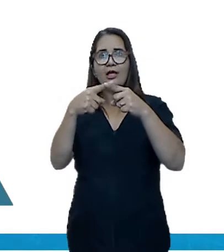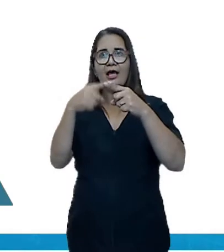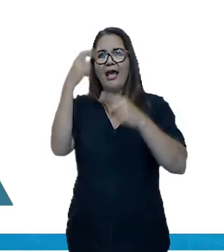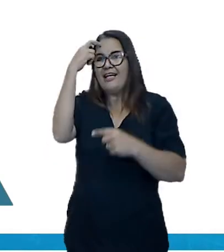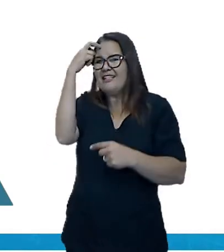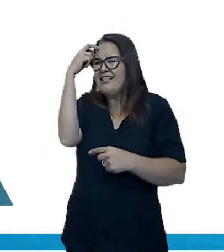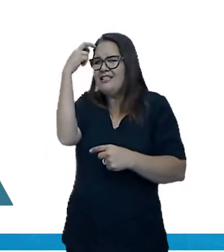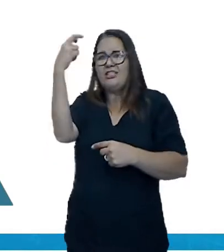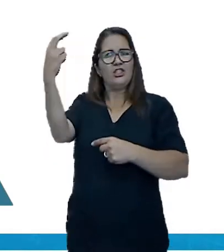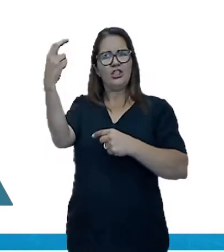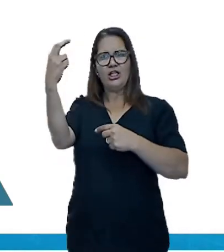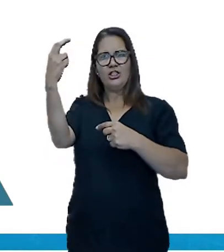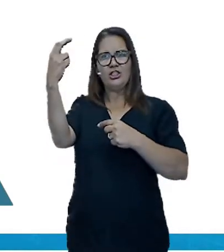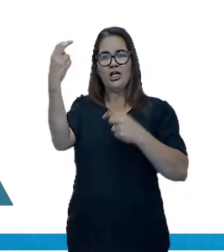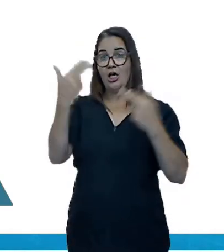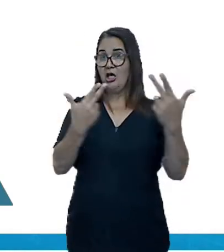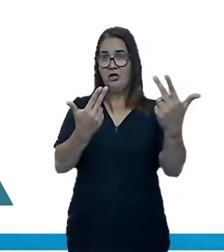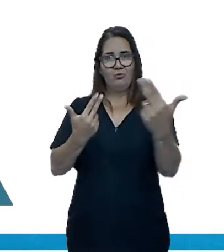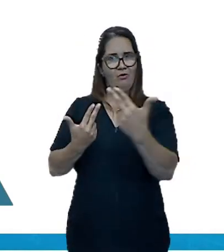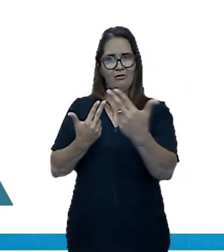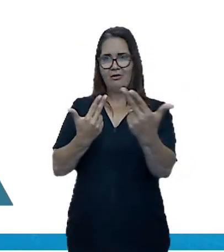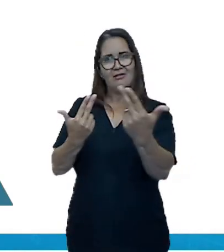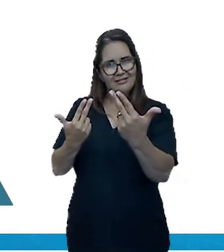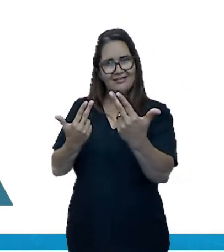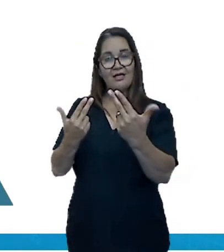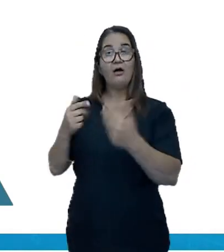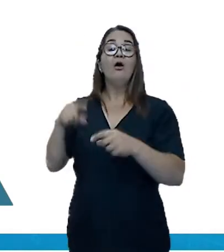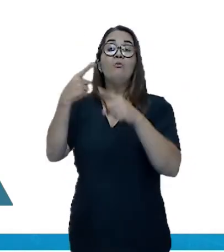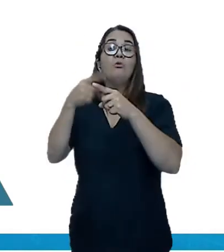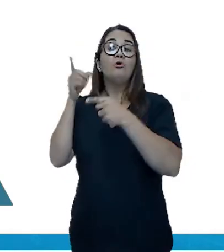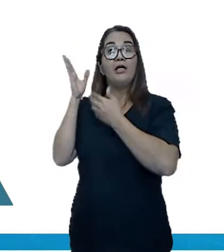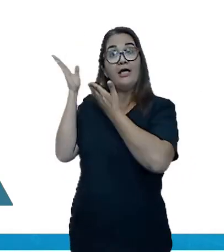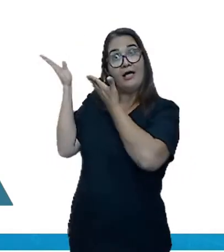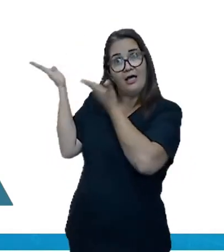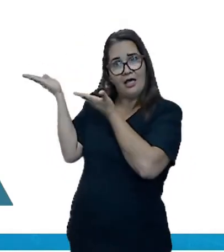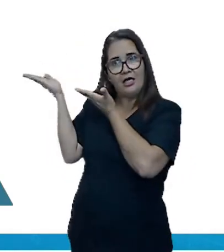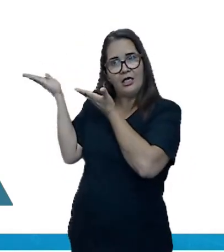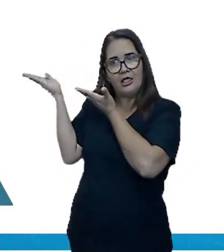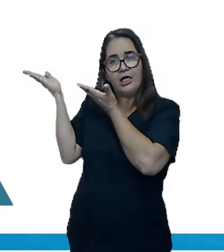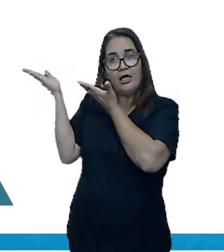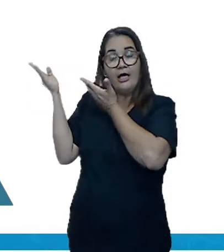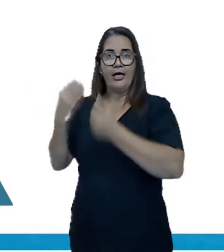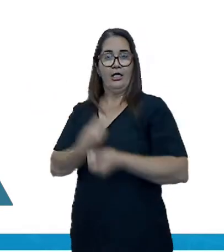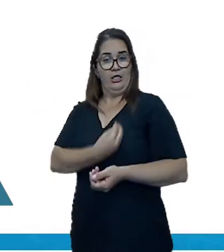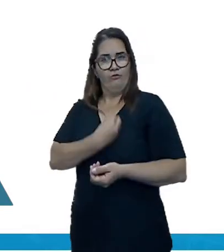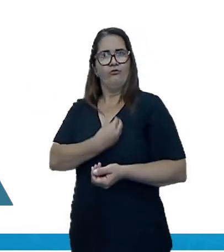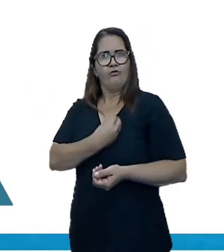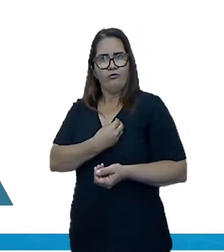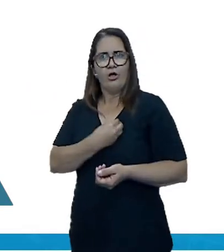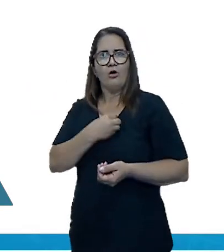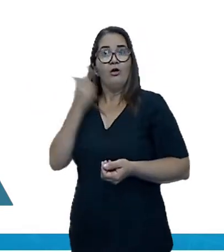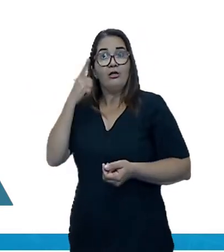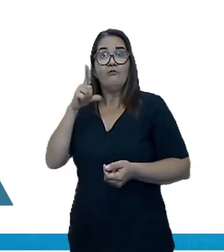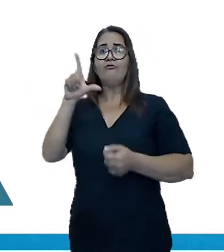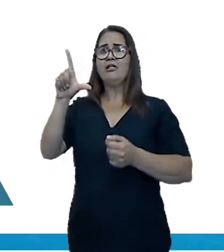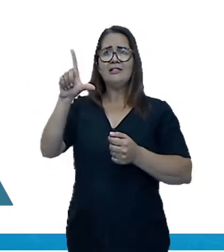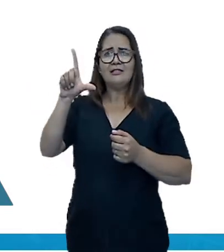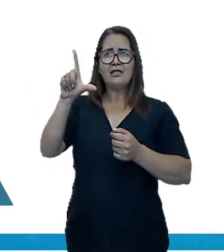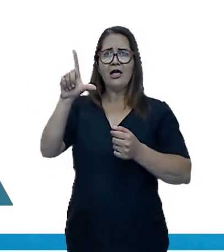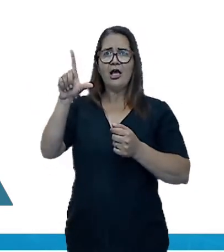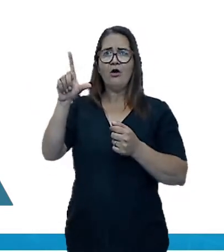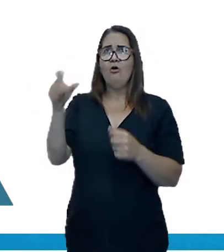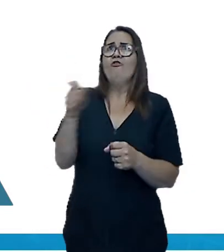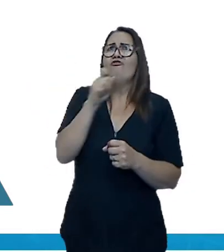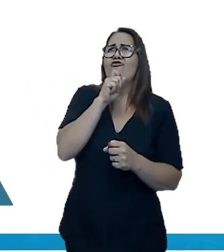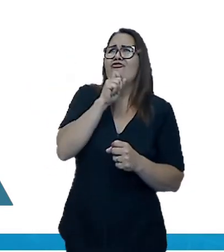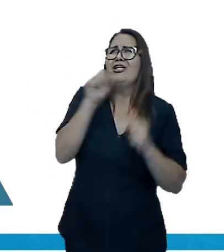que conseguiu sobreviver às catástrofes e às intervenções naturais, e também vem